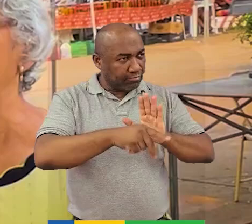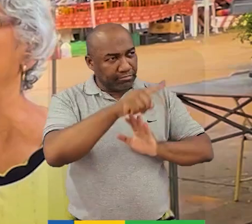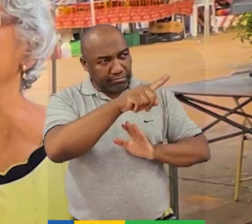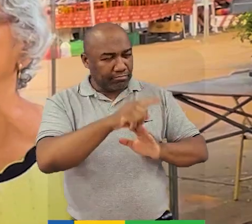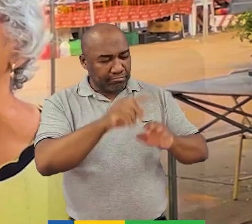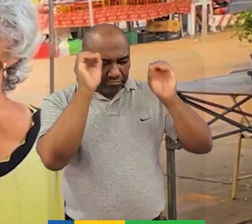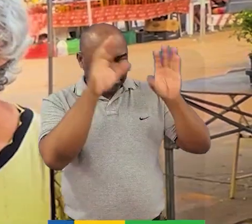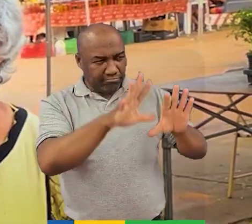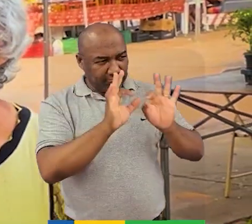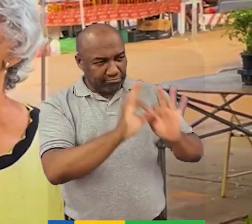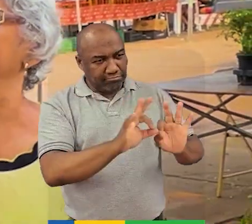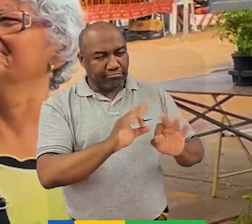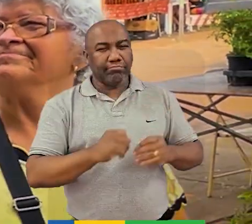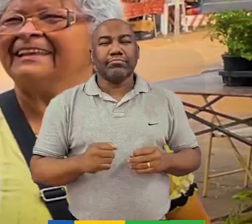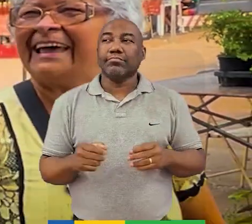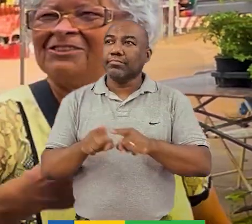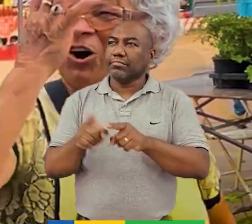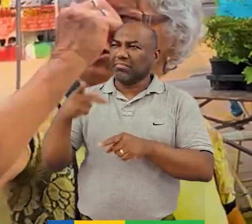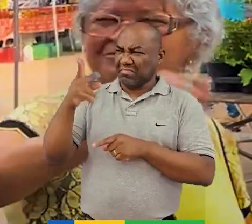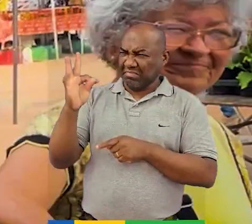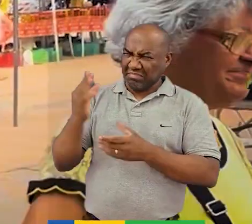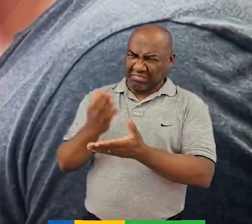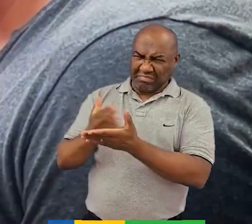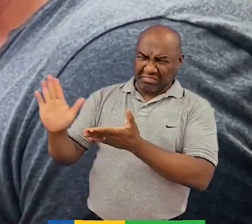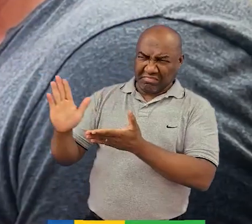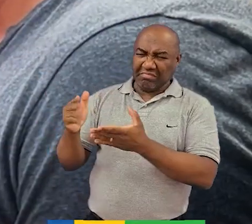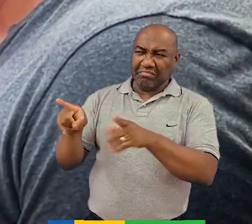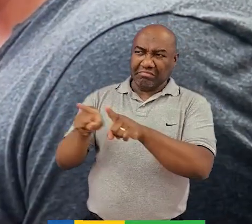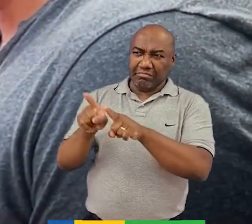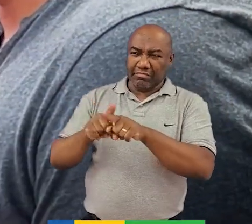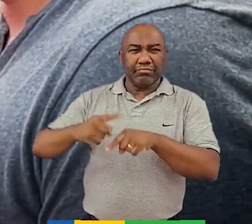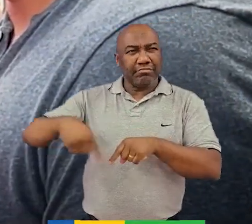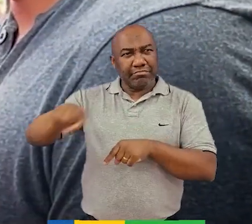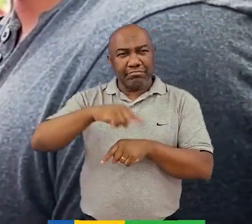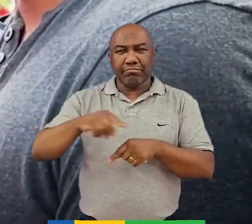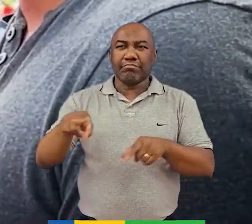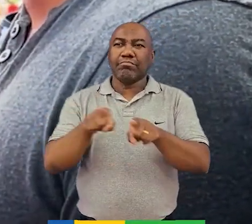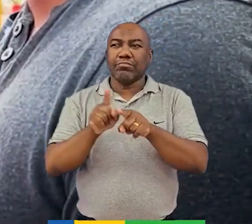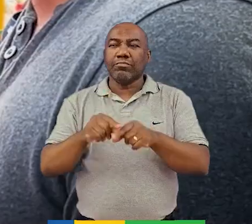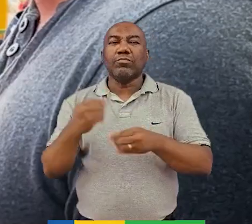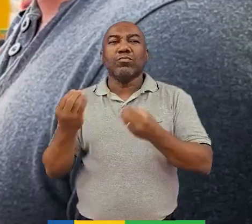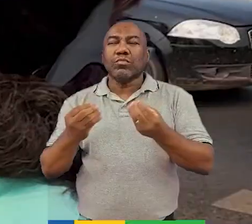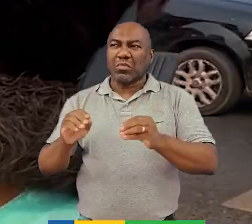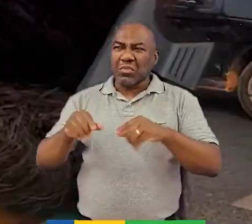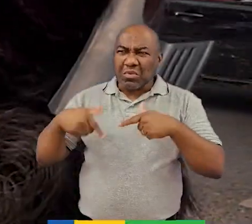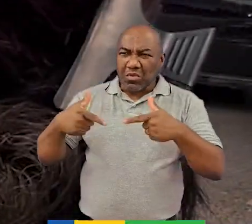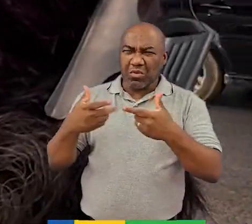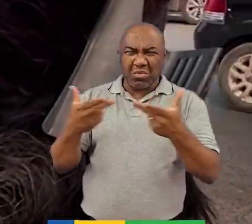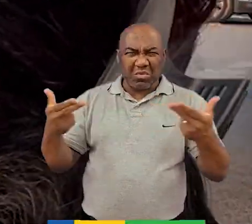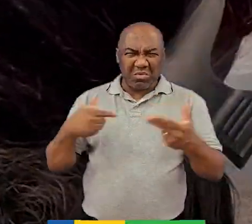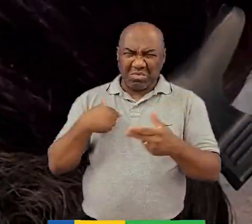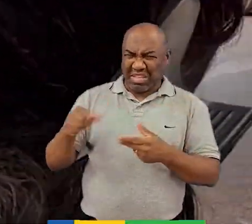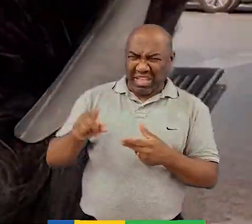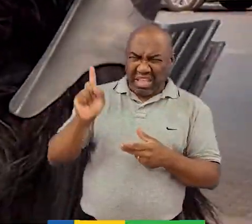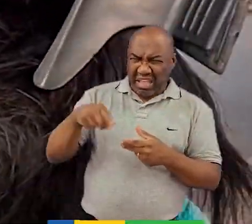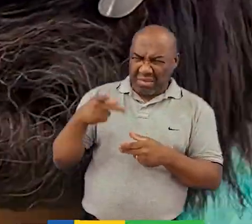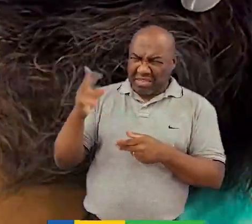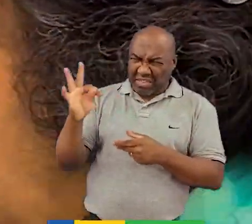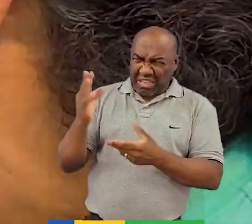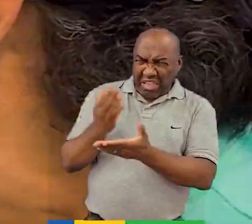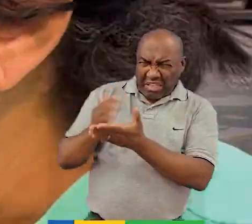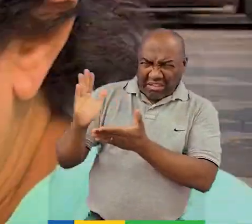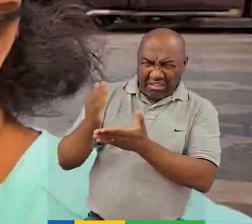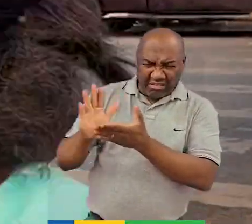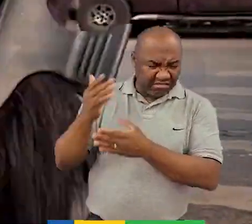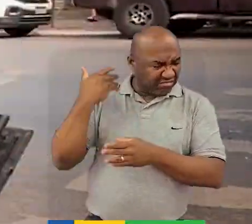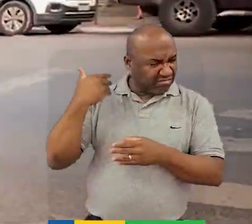é cuiabano legítimo. Obrigado. É nosso. Aí falou PT comigo, sujou. Eu não voto no 13, porque eu não voto da partida